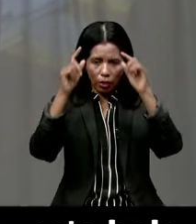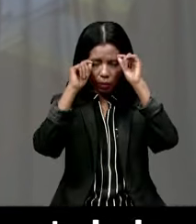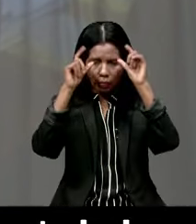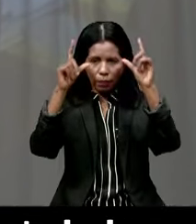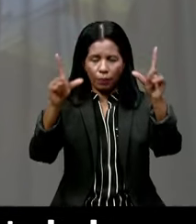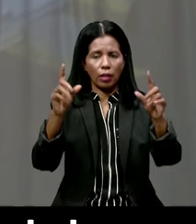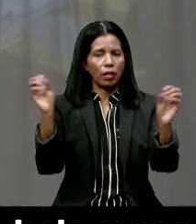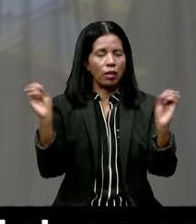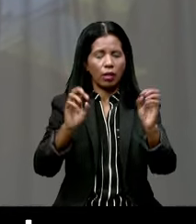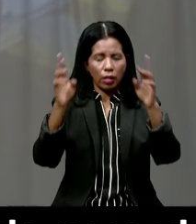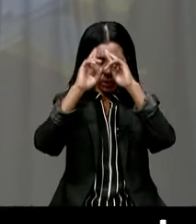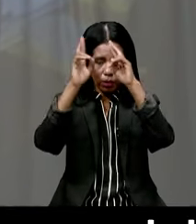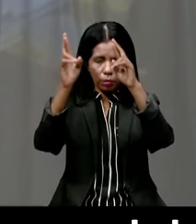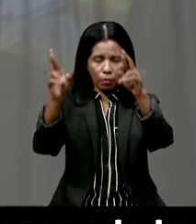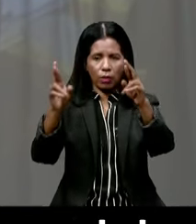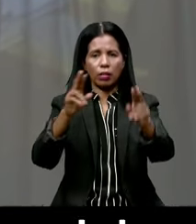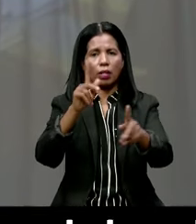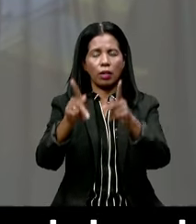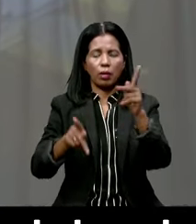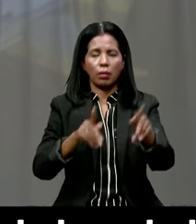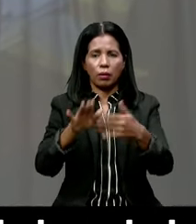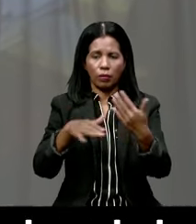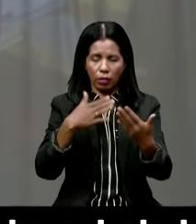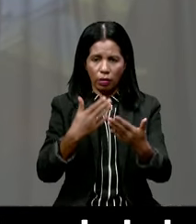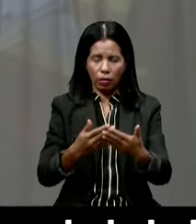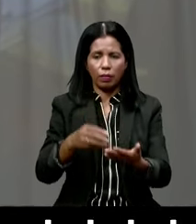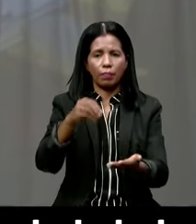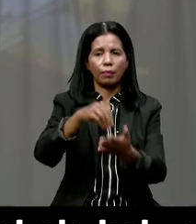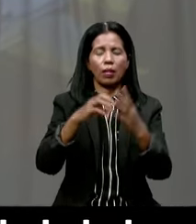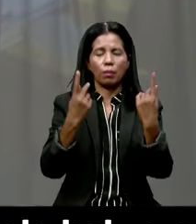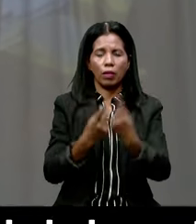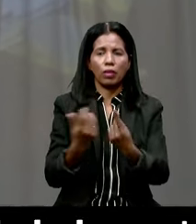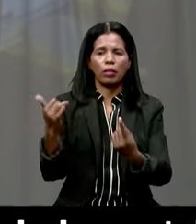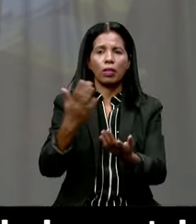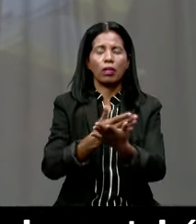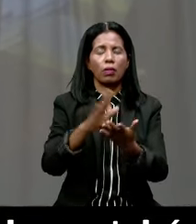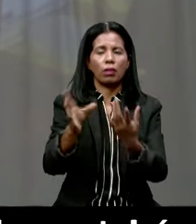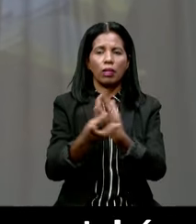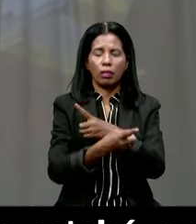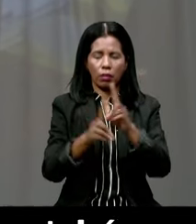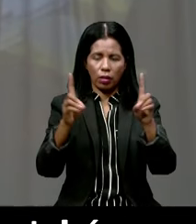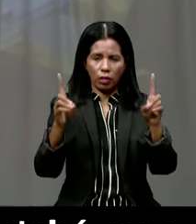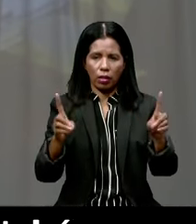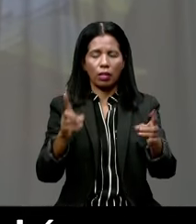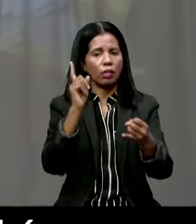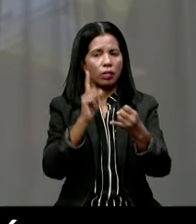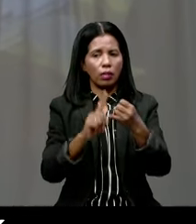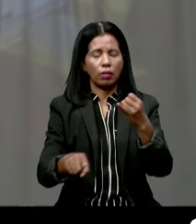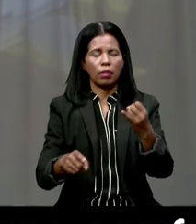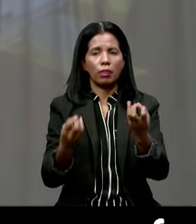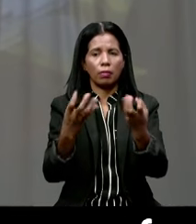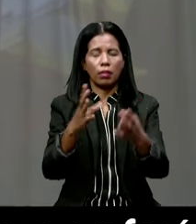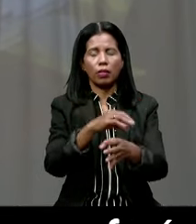onde la respeita soberania popular, mas bem permite companhia sira sosa democracia, ne bem icus mai domina